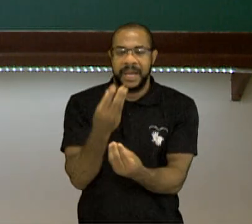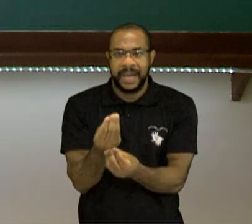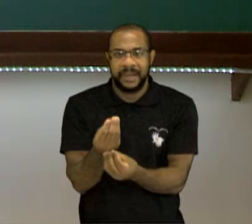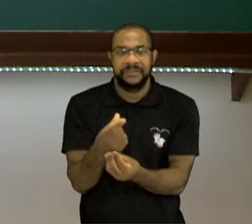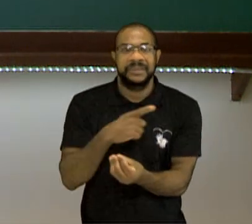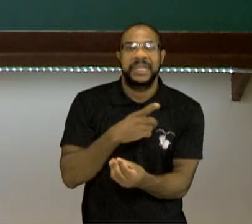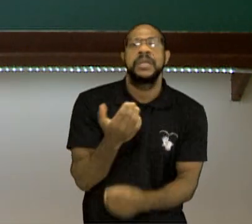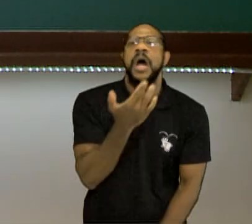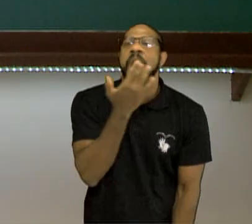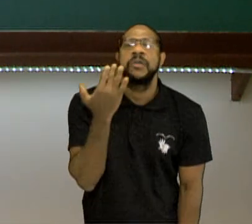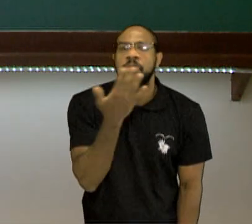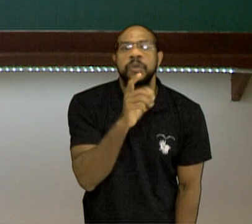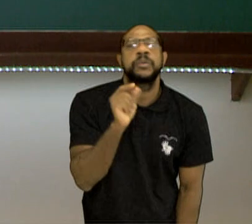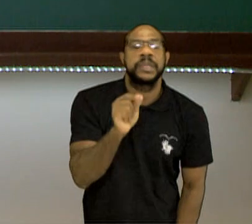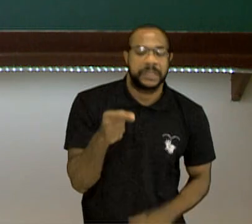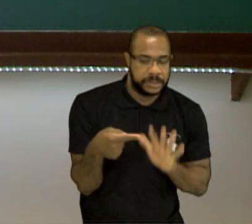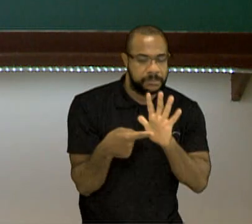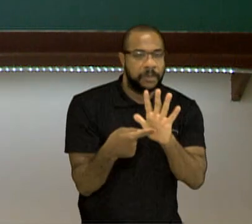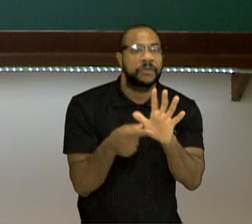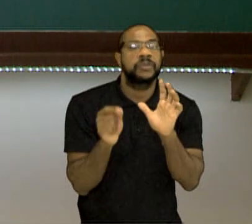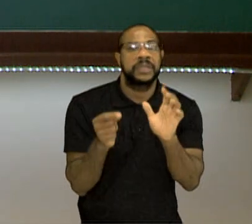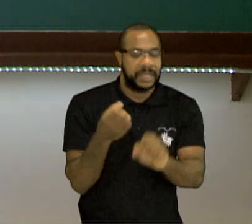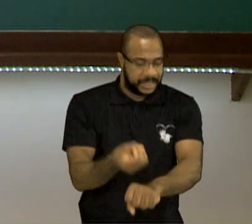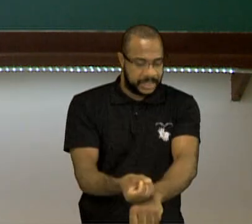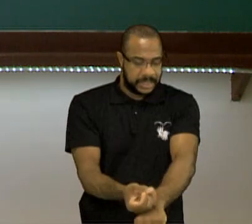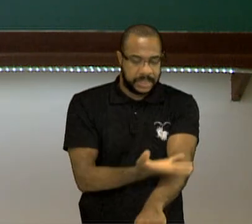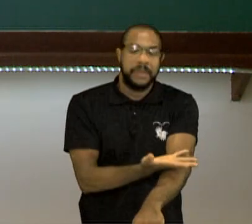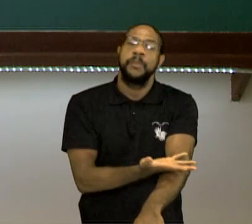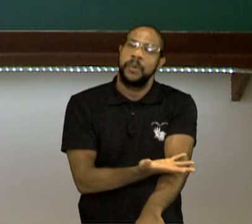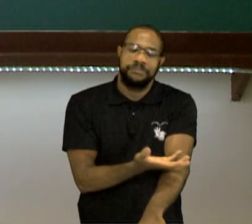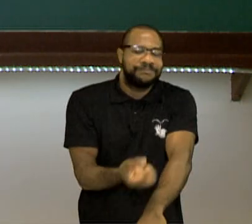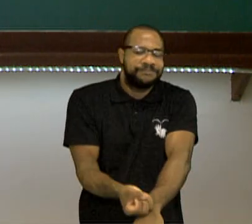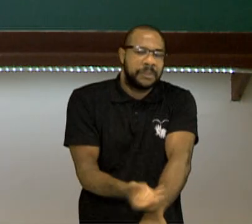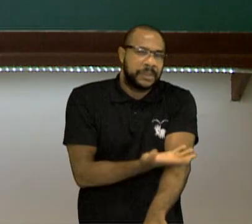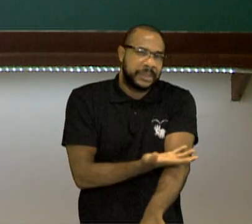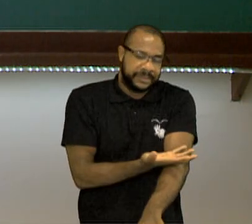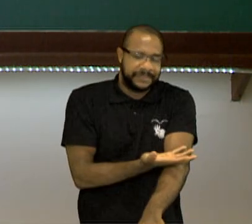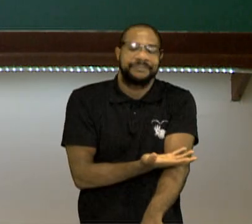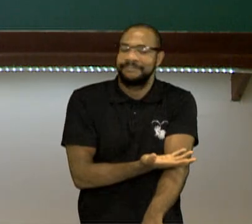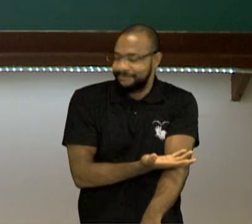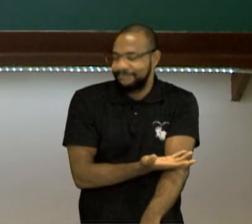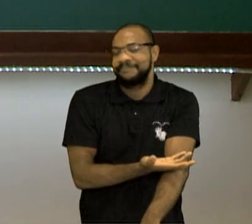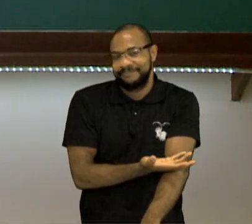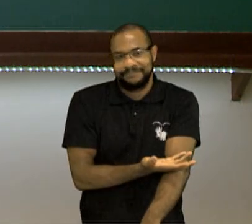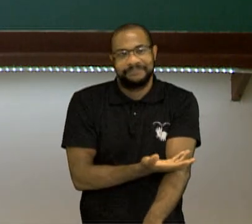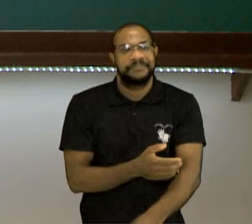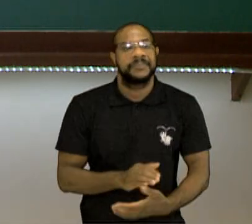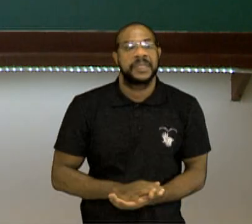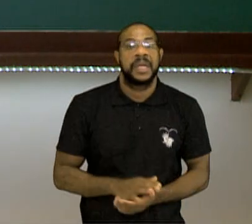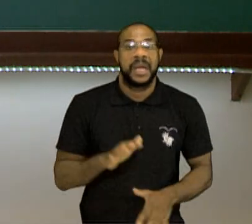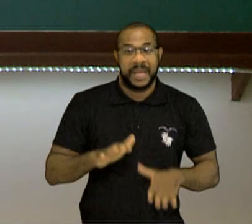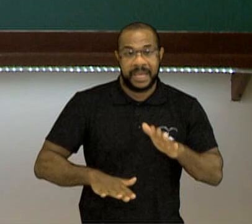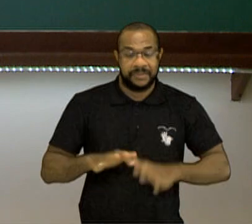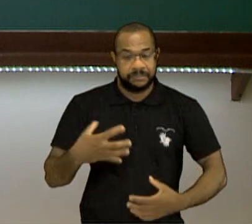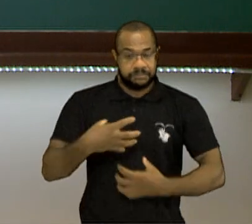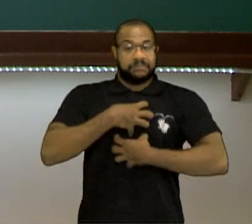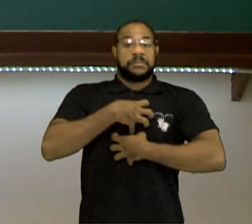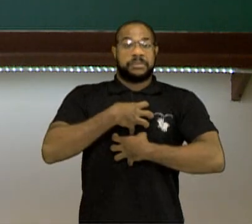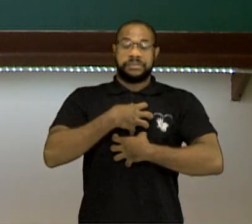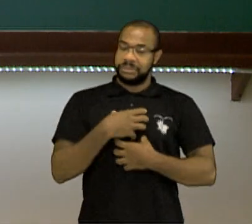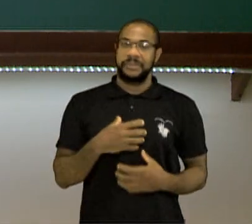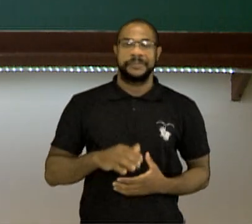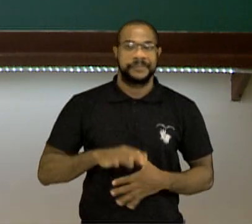as cores trazendo emoções, e às vezes fortes emoções, né? Às vezes elas até chocam.